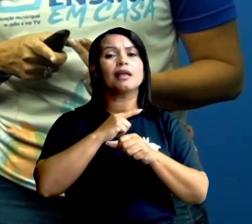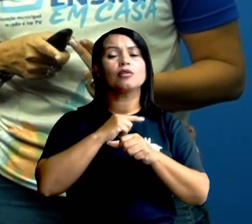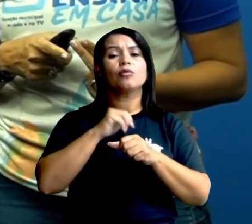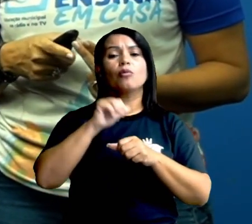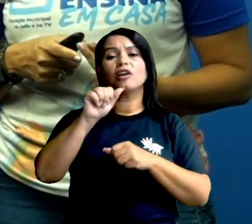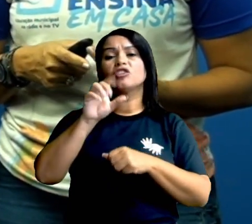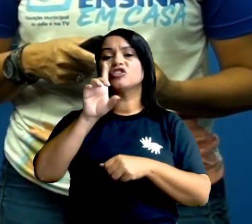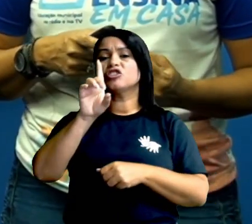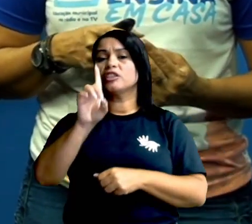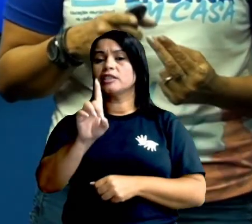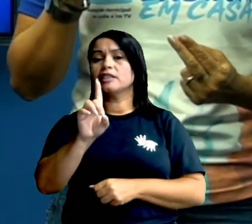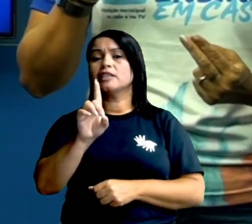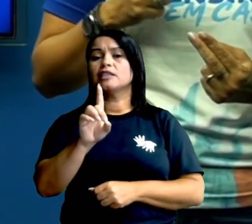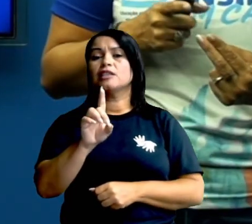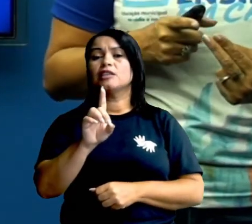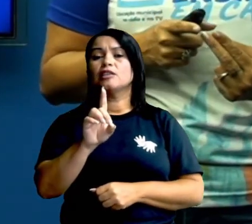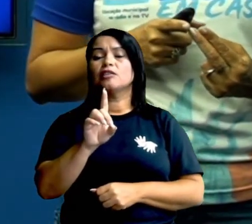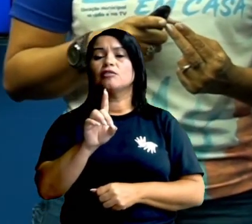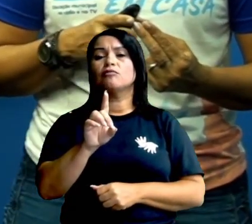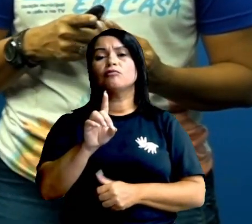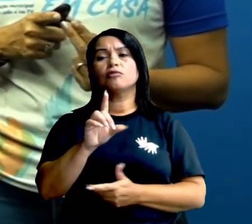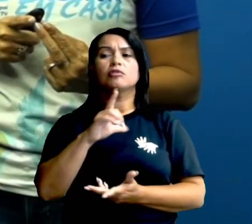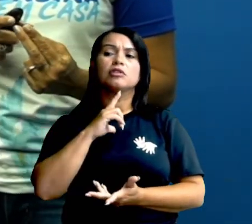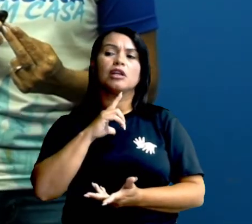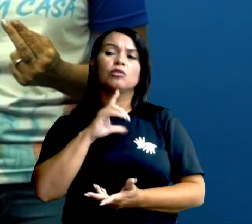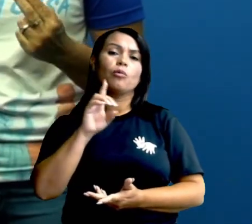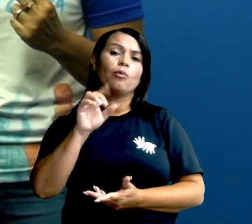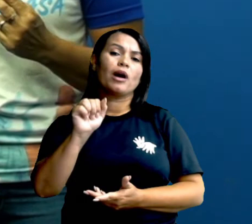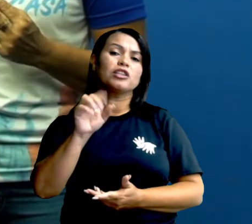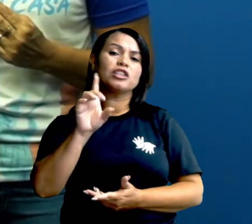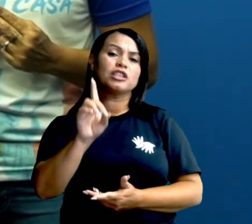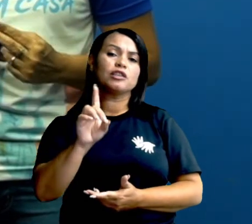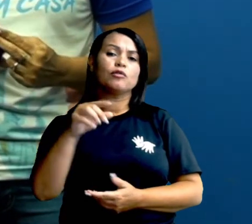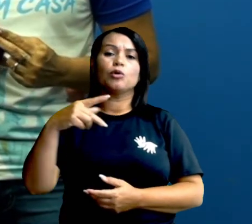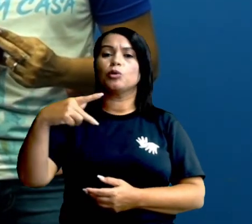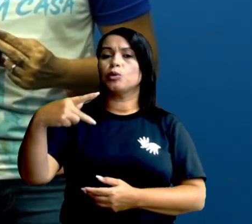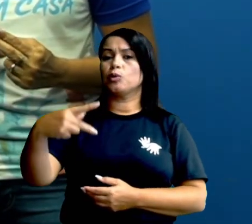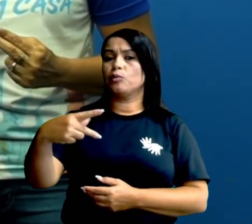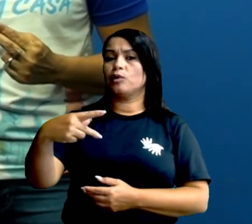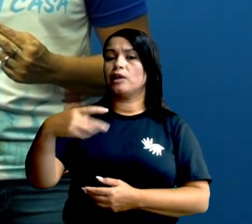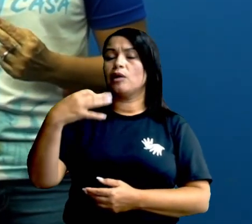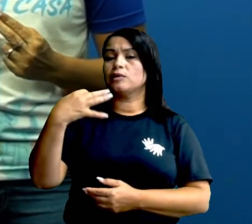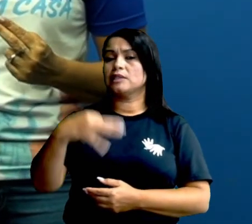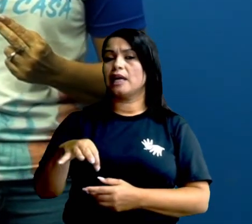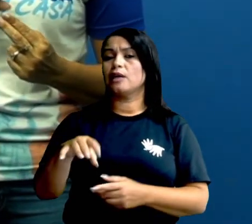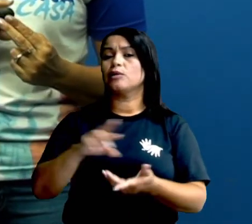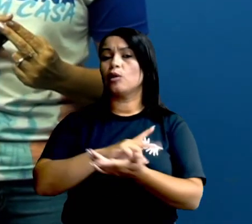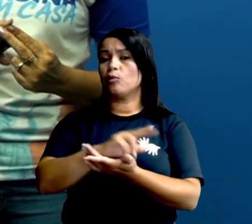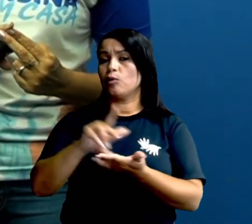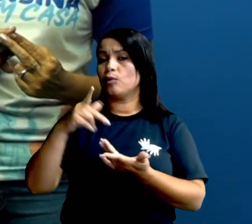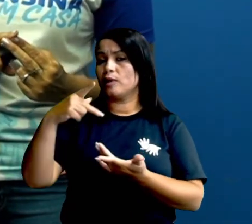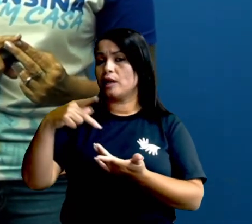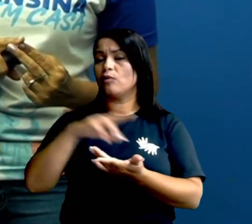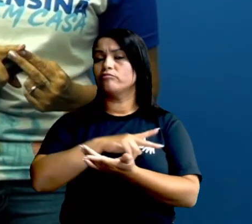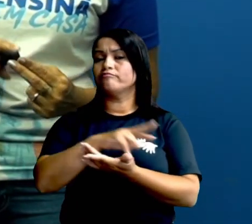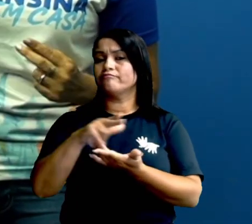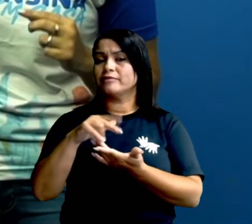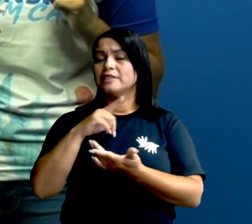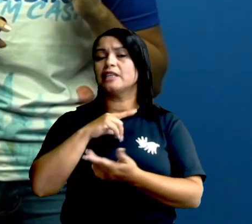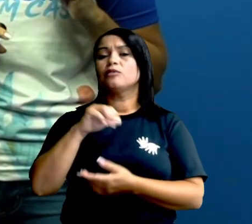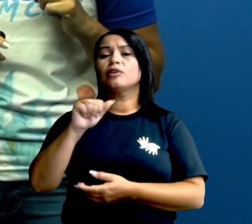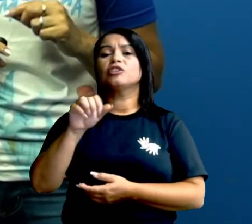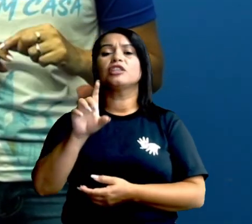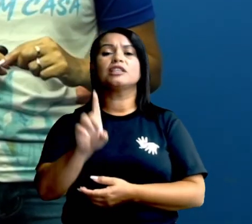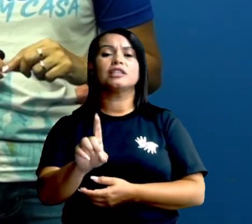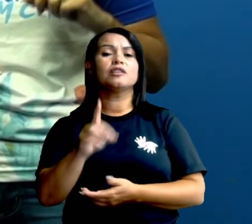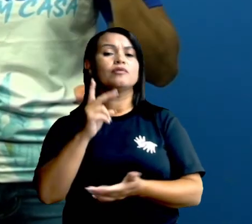esse adjetivo em um adjetivo no plural, tá? E lembrando que esse adjetivo,